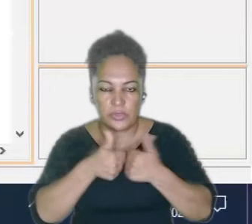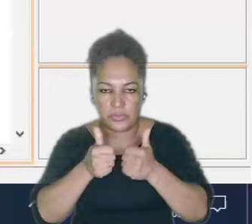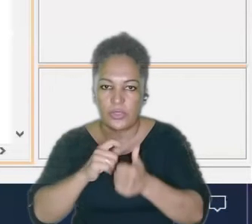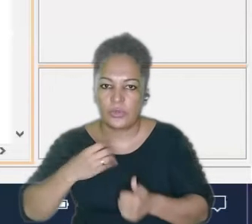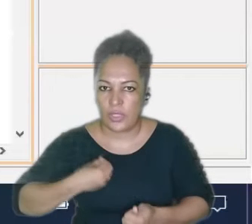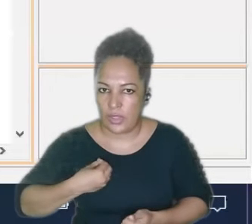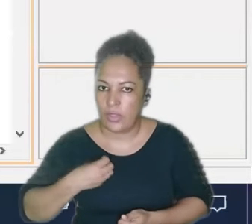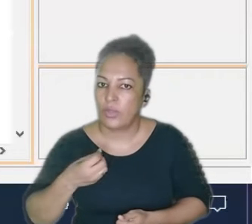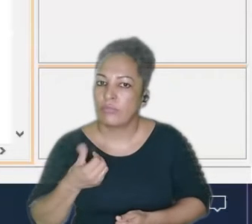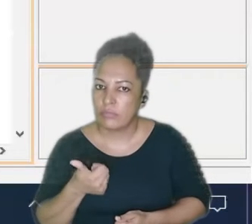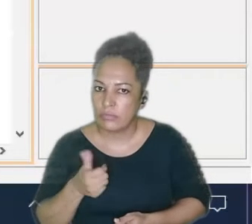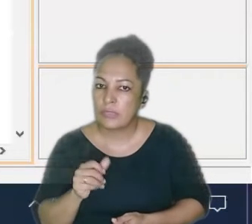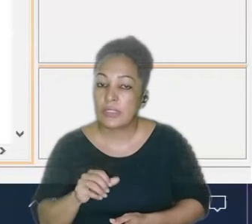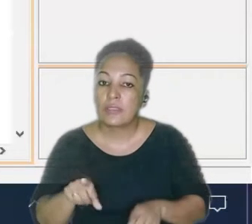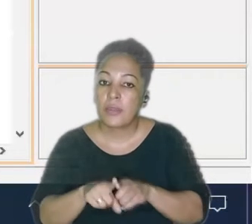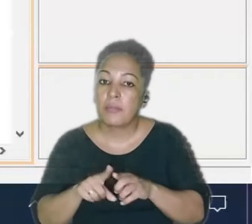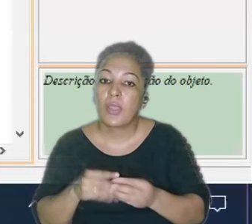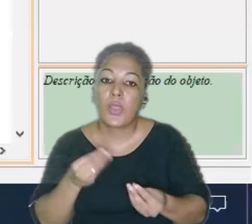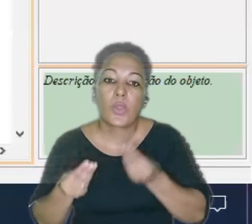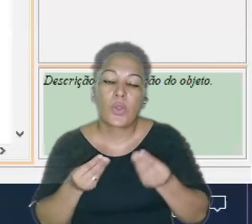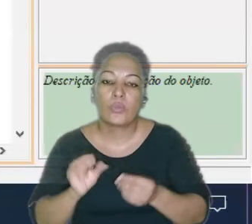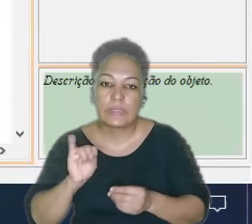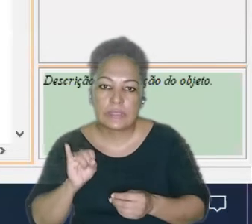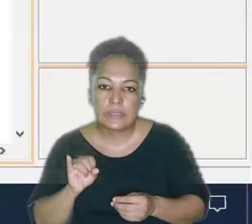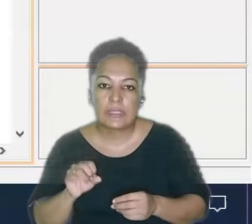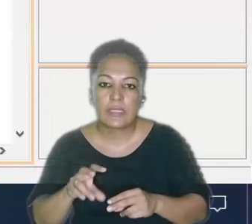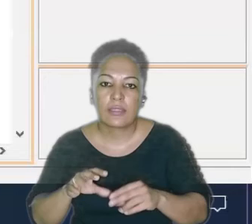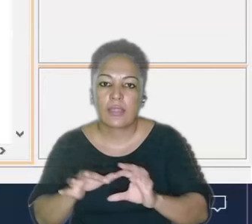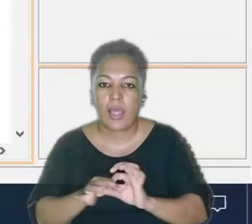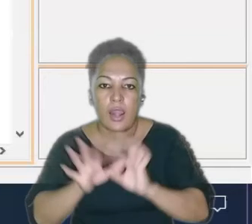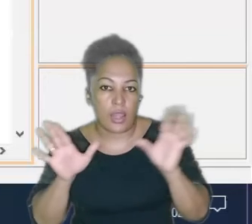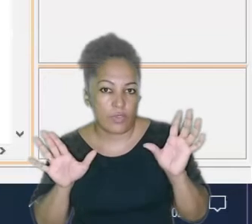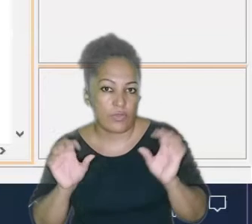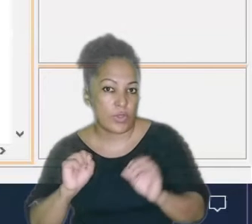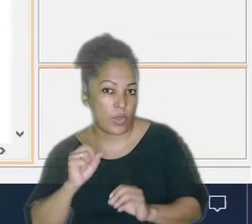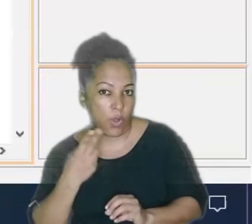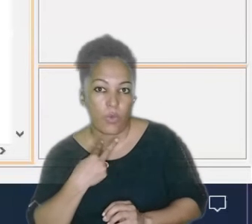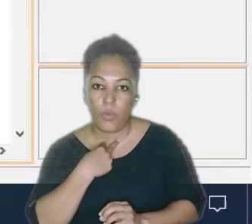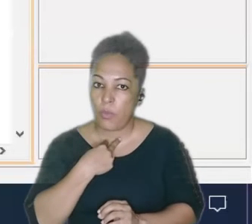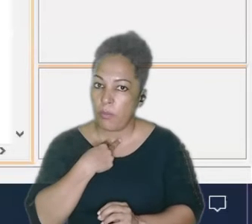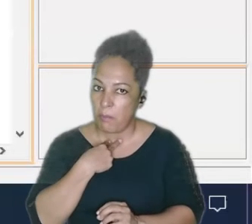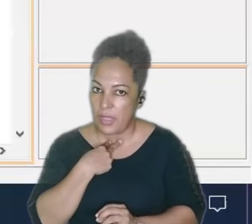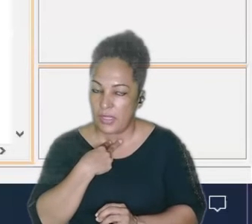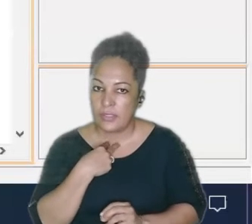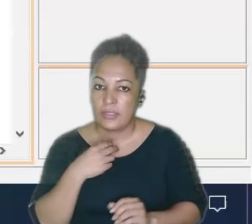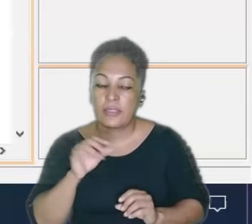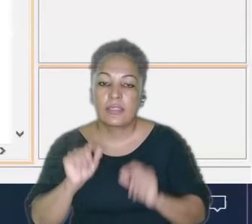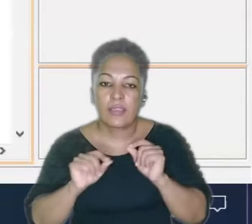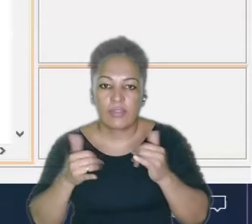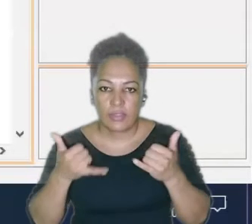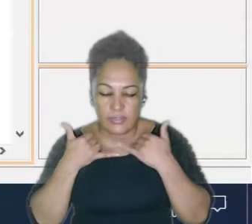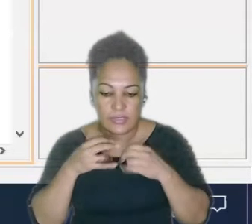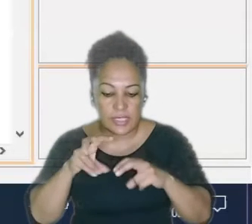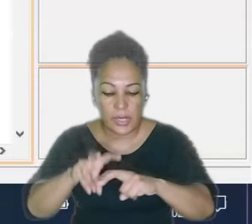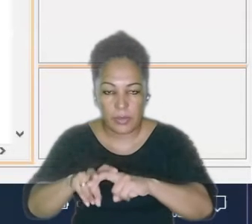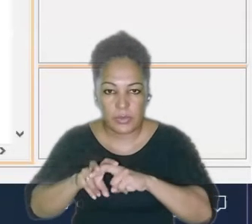de ônibus, tem número, tá? E o status dela, se ela está livre ou ocupada. Né? Ela, quem vai dizer isso para mim é a